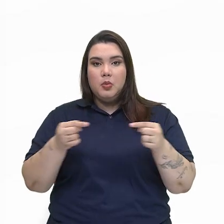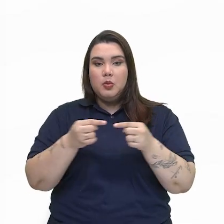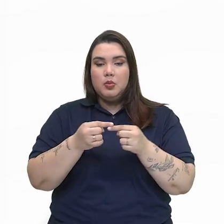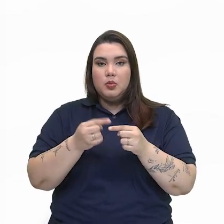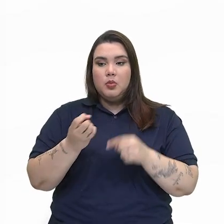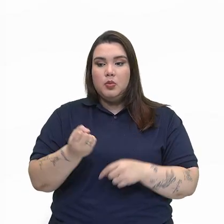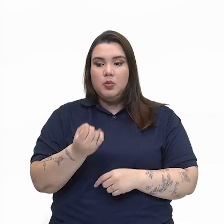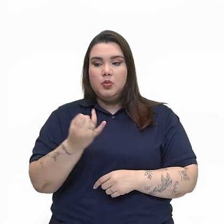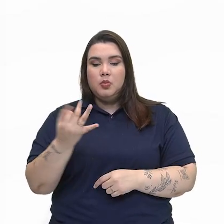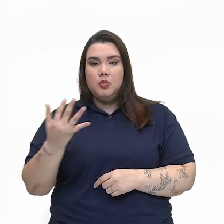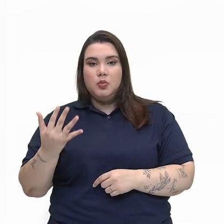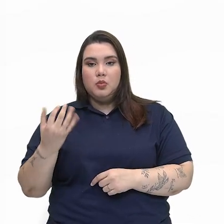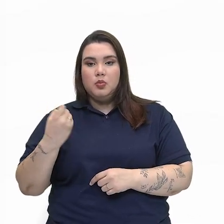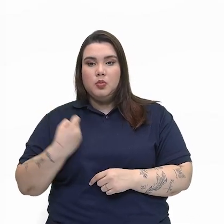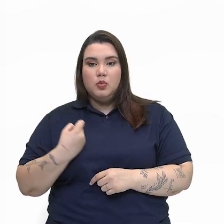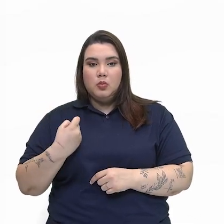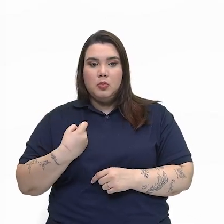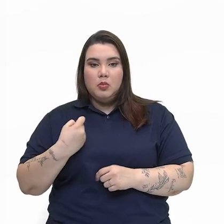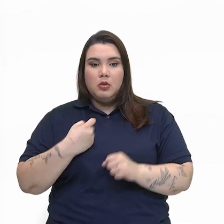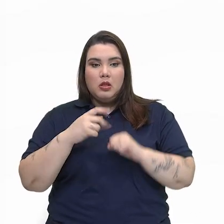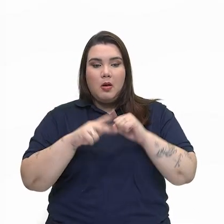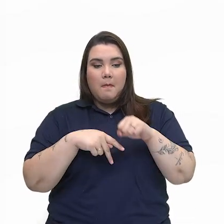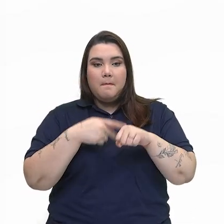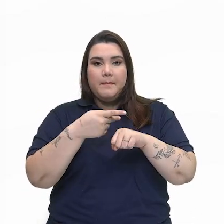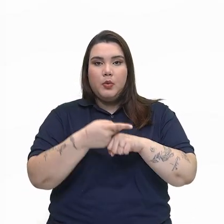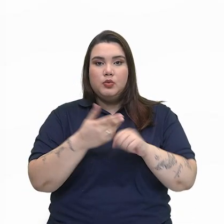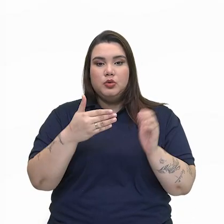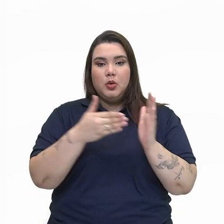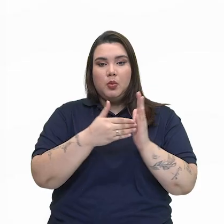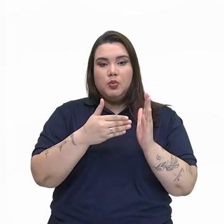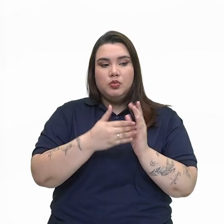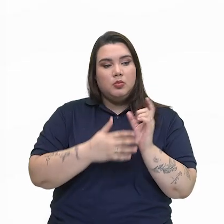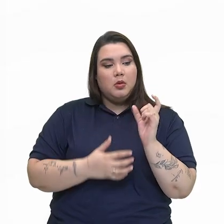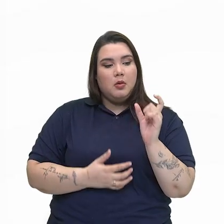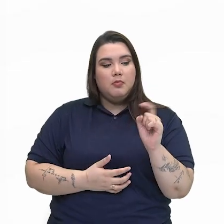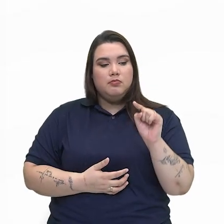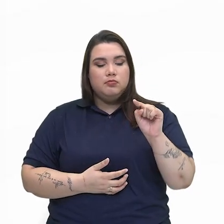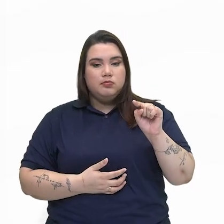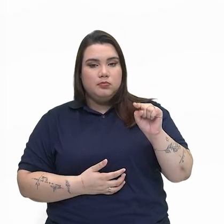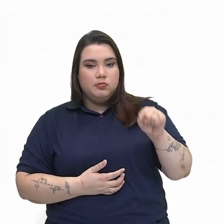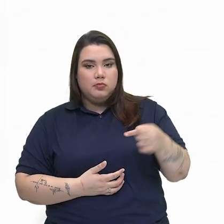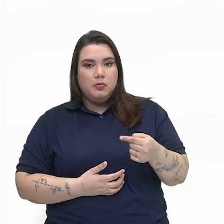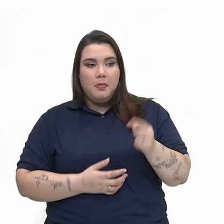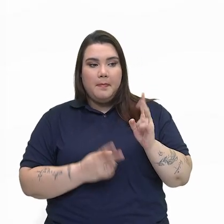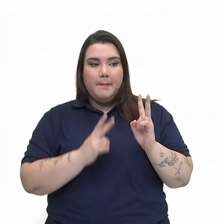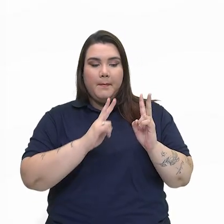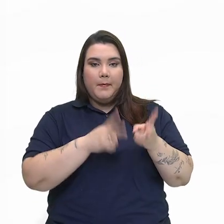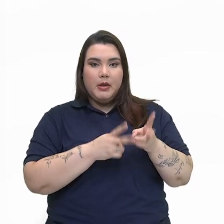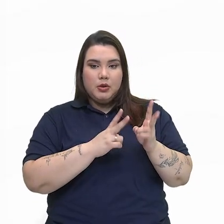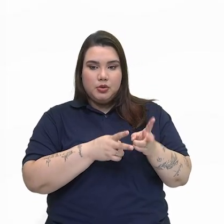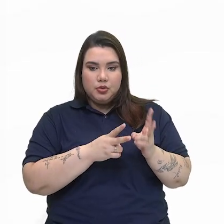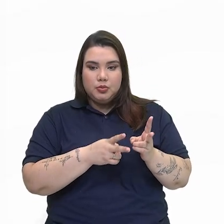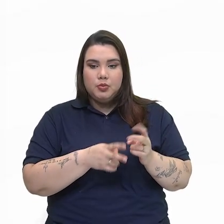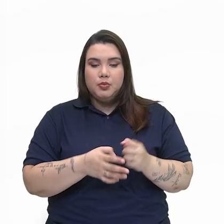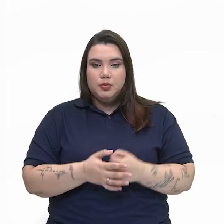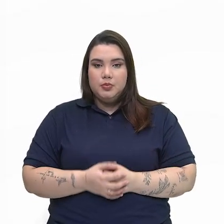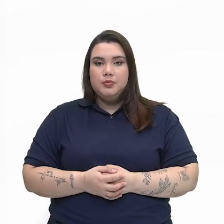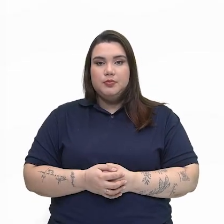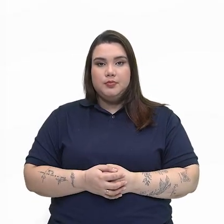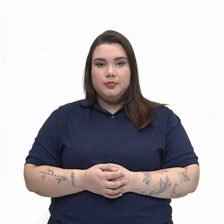de acordo com o algarismo posterior à última casa decimal a ser